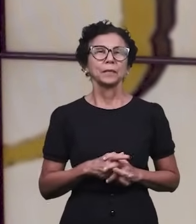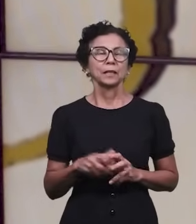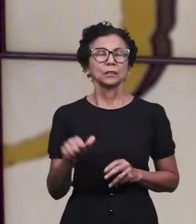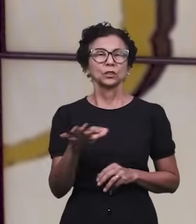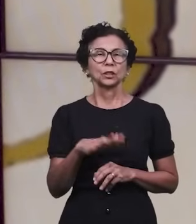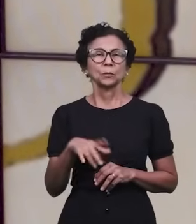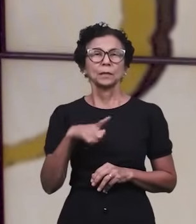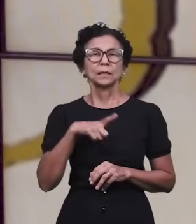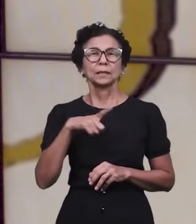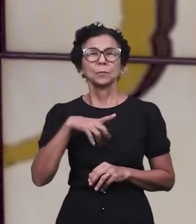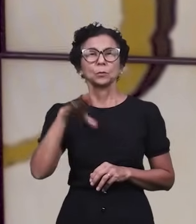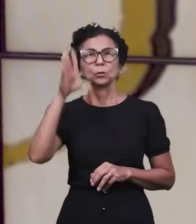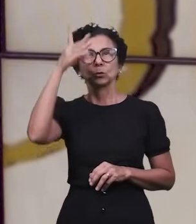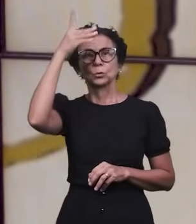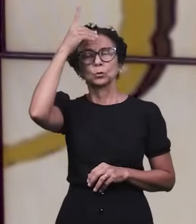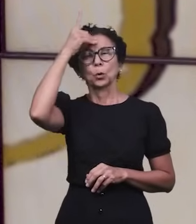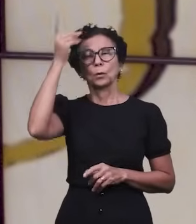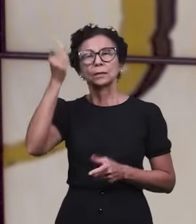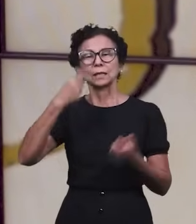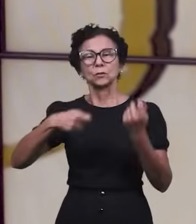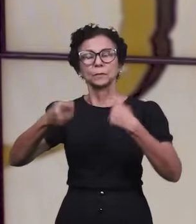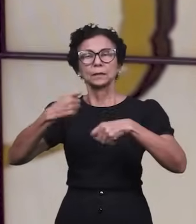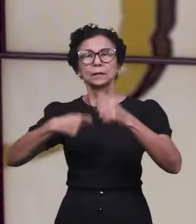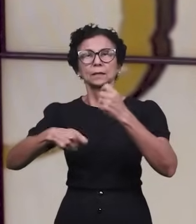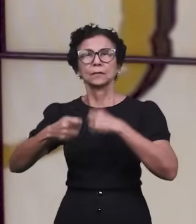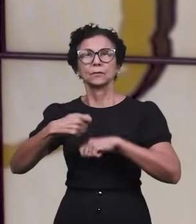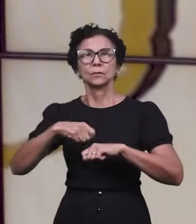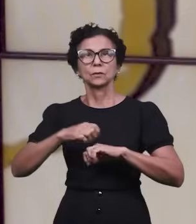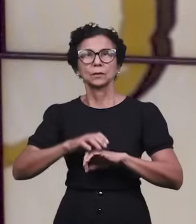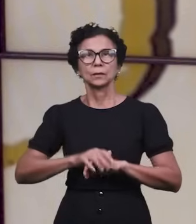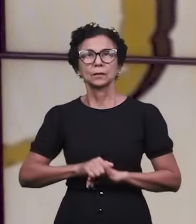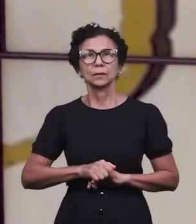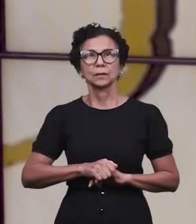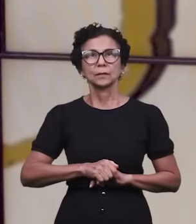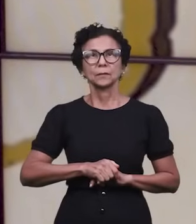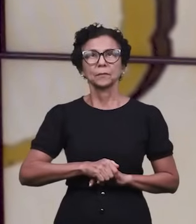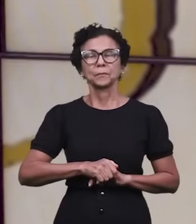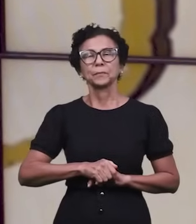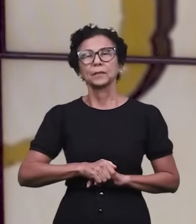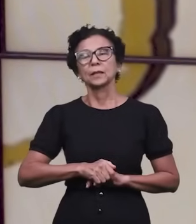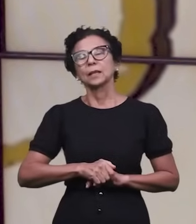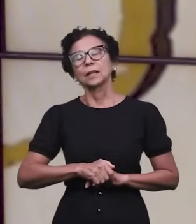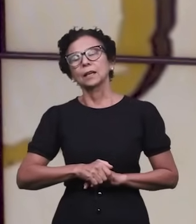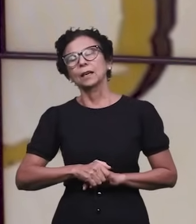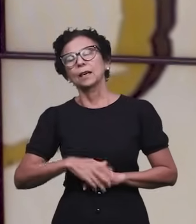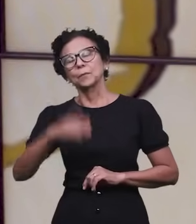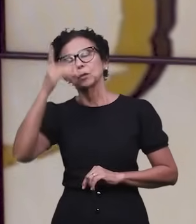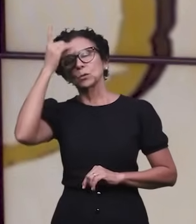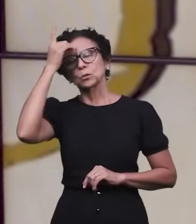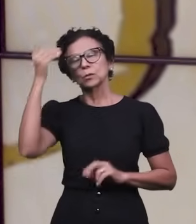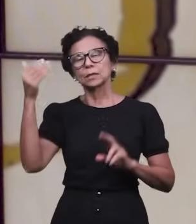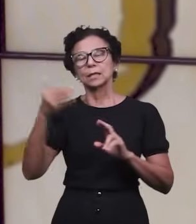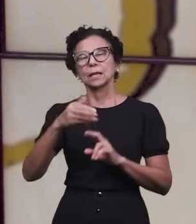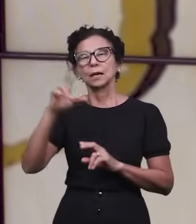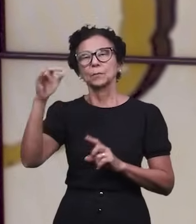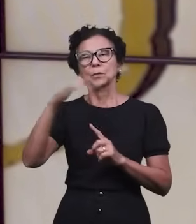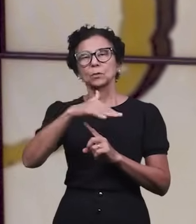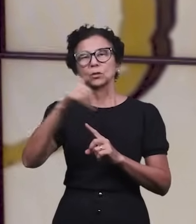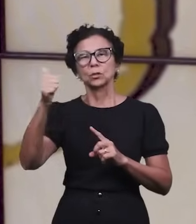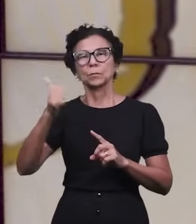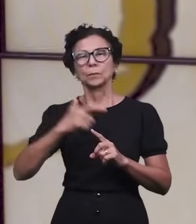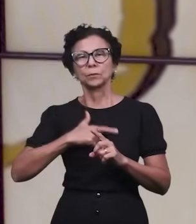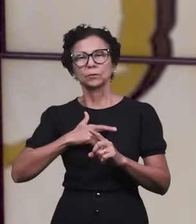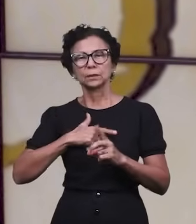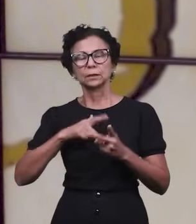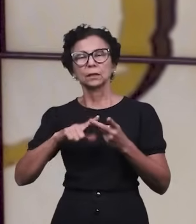administrativos. Eles não entregam muito dons do que está oculto. Então é dom de quem deve ser levantado, de que dia deve ser a vigília, a mudança que tem que ter na igreja. Então